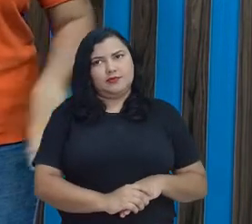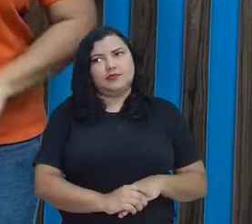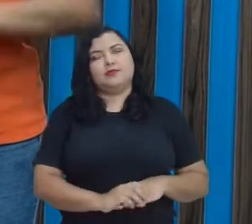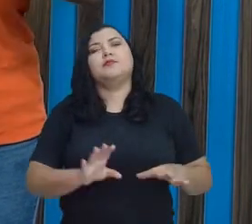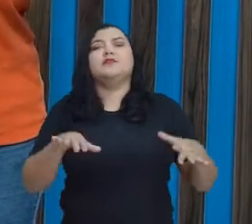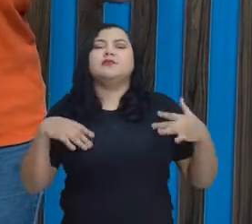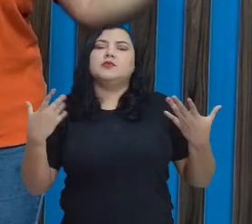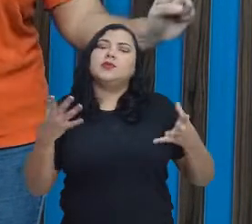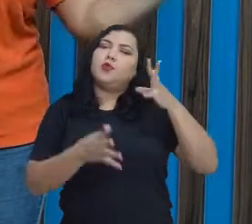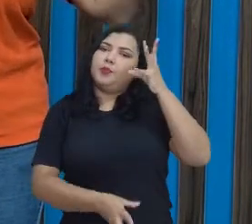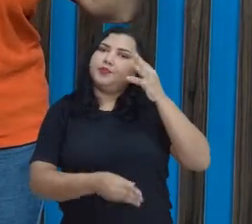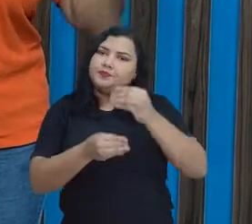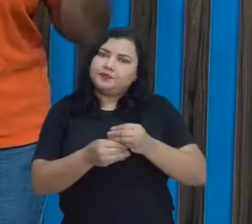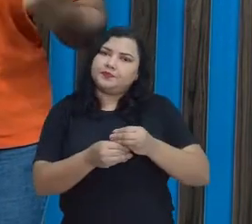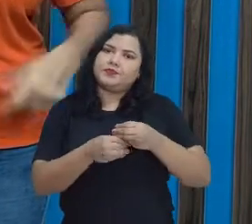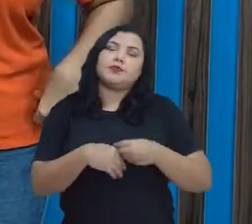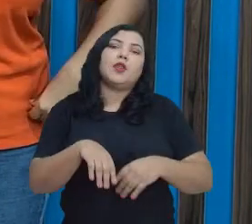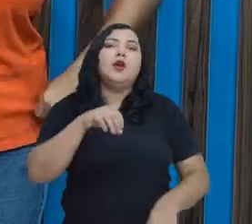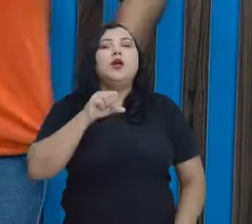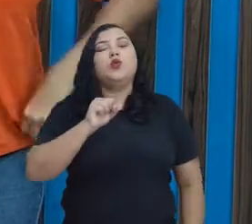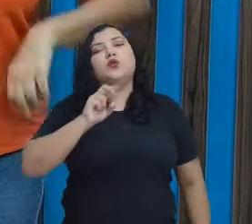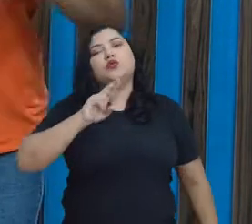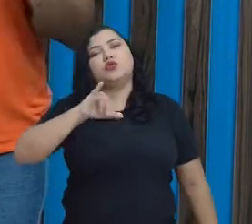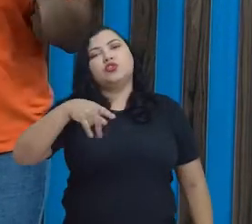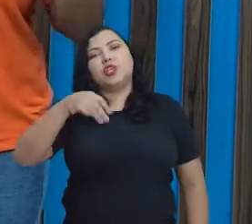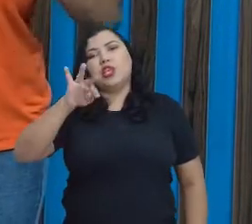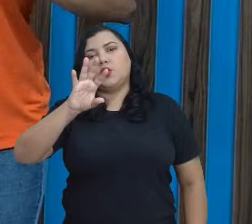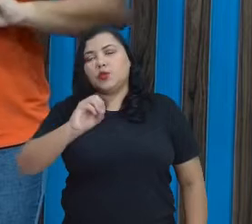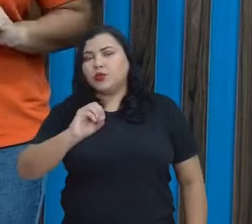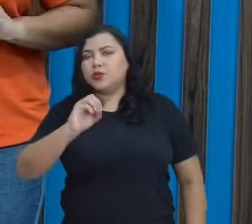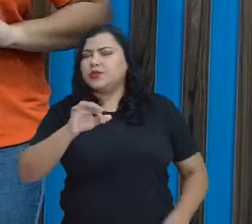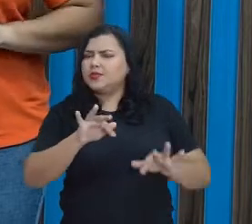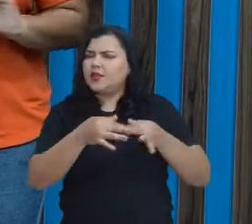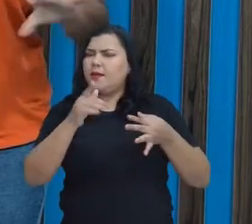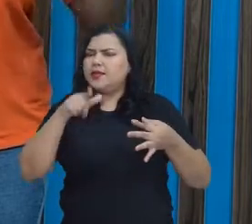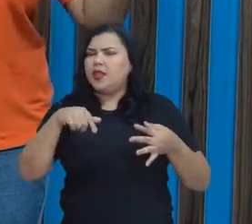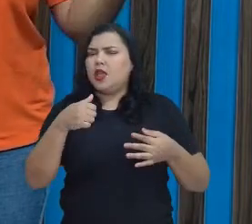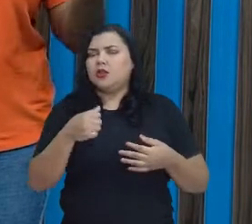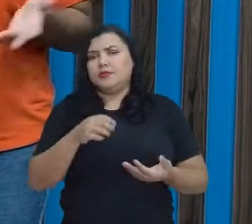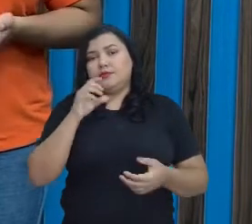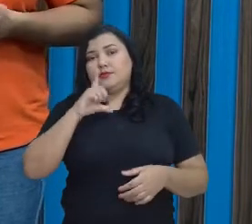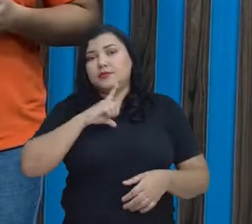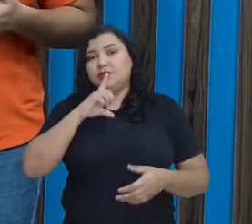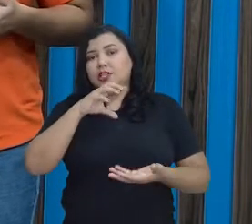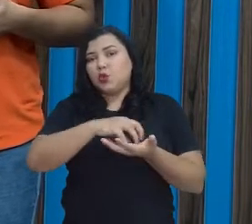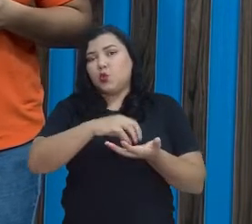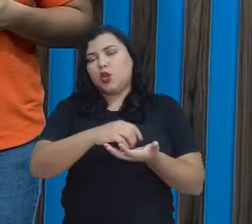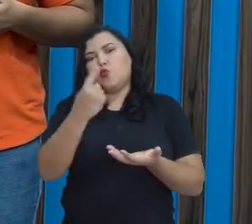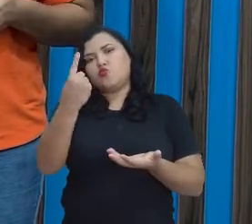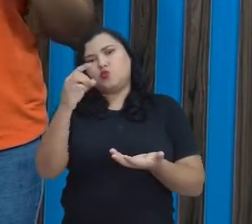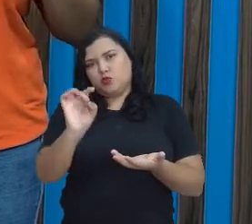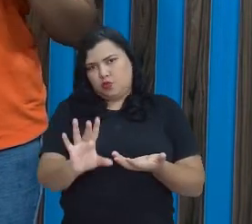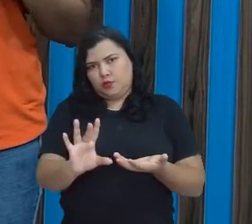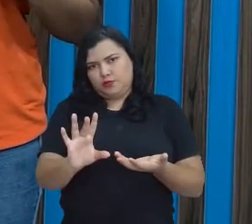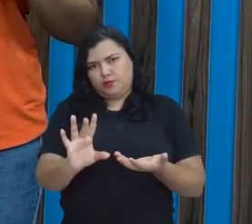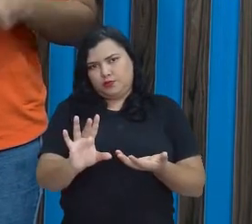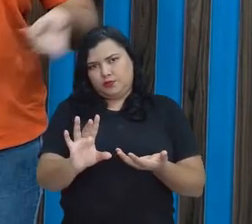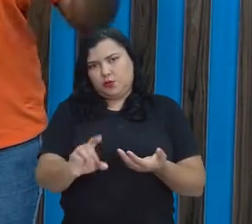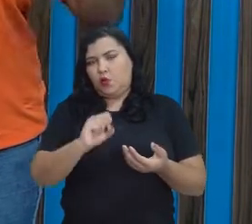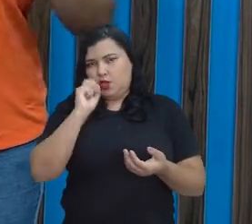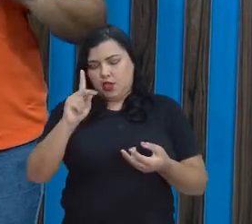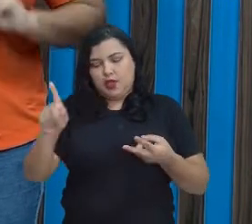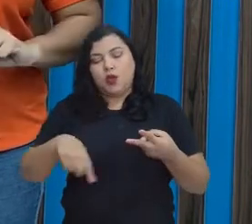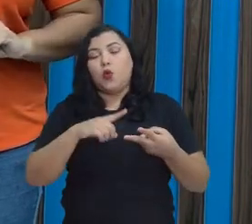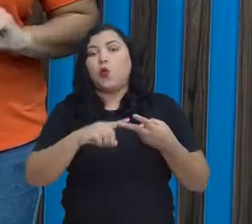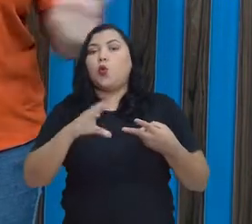Então, recapitulando, o sujeito simples é aquele que possui só um núcleo, por exemplo, Camille dá aula. Joia?